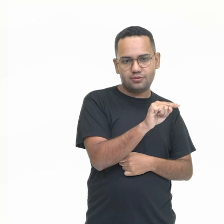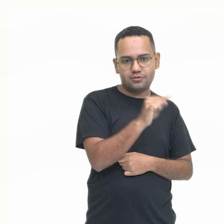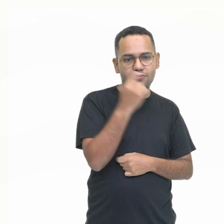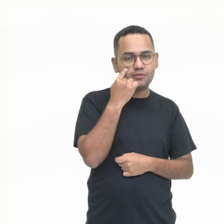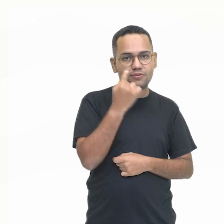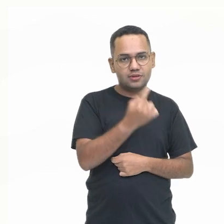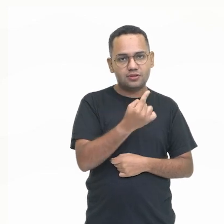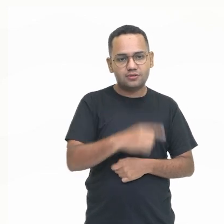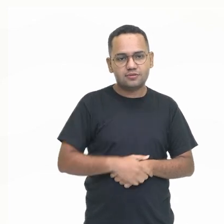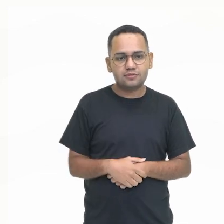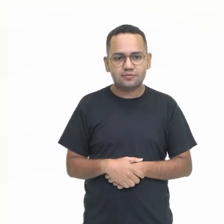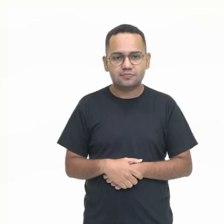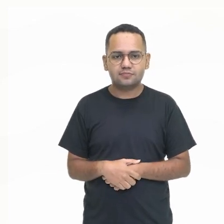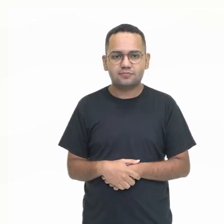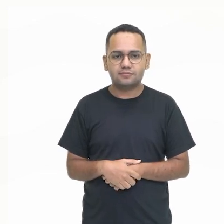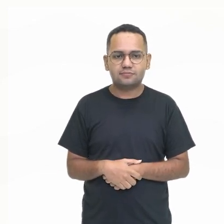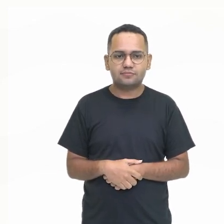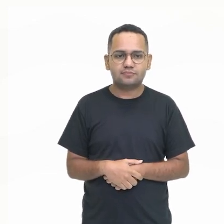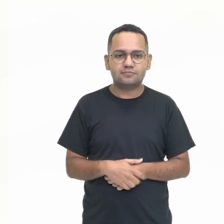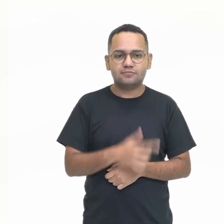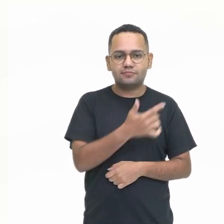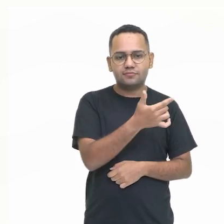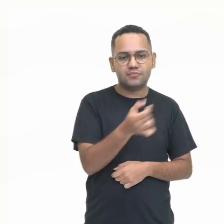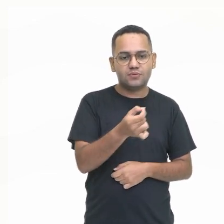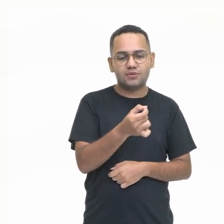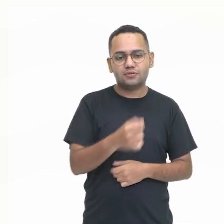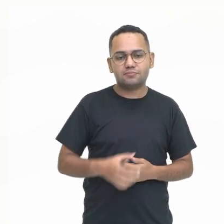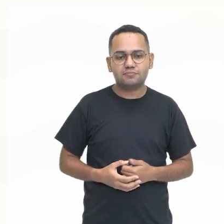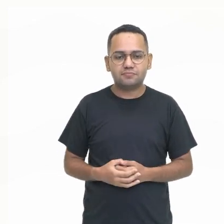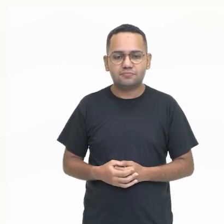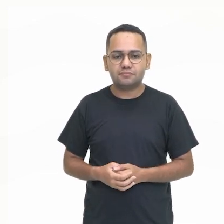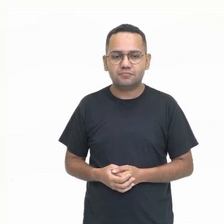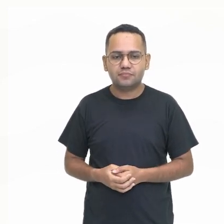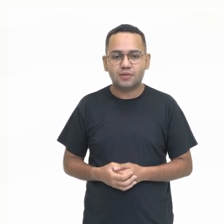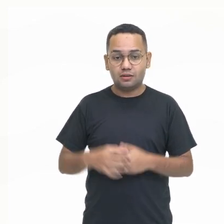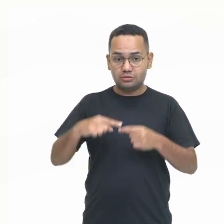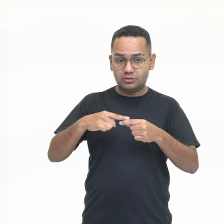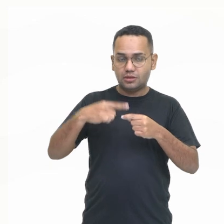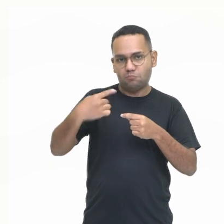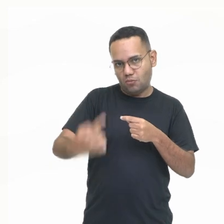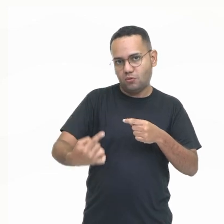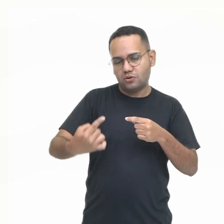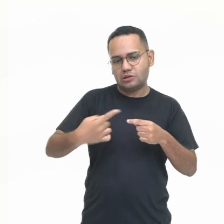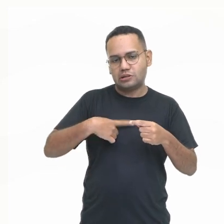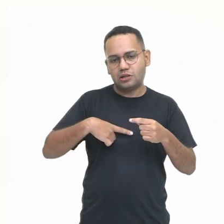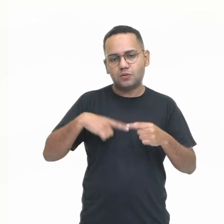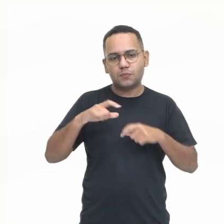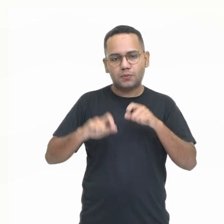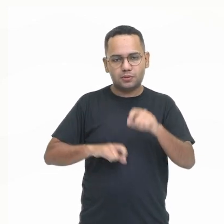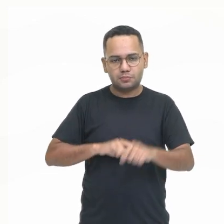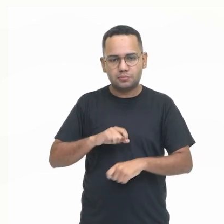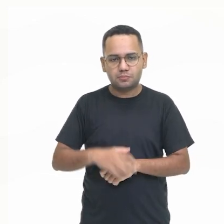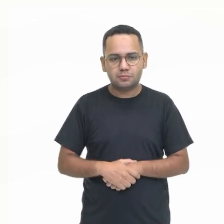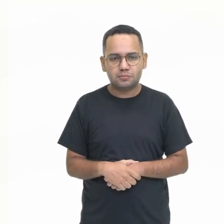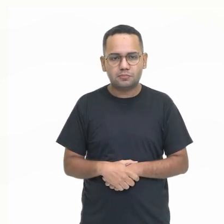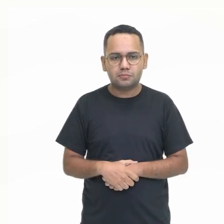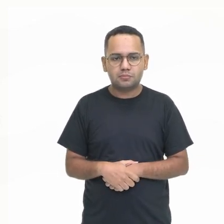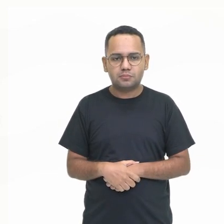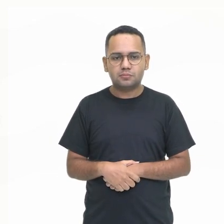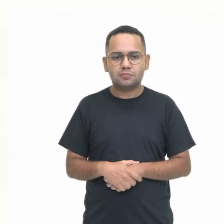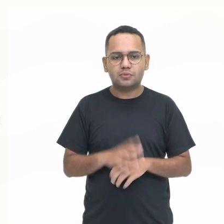reservatório, nesse caso, é 200. Ó. Então, após 10 minutos, o volume de água no reservatório é igual